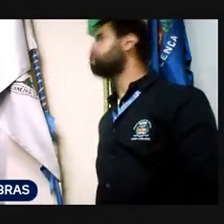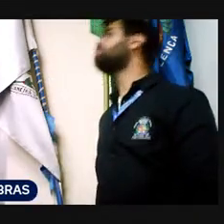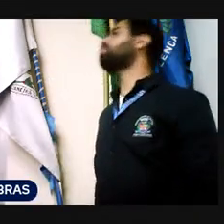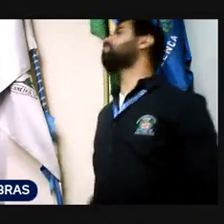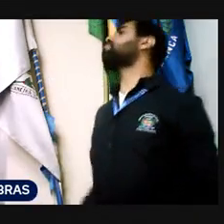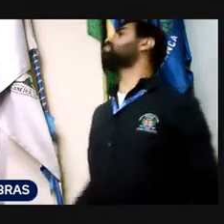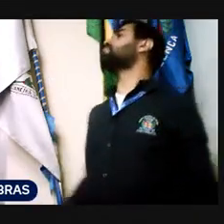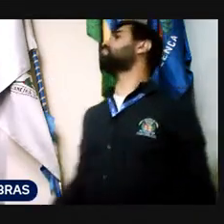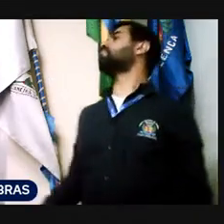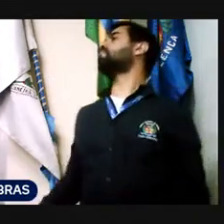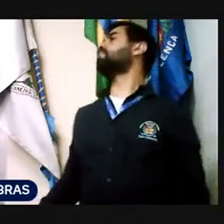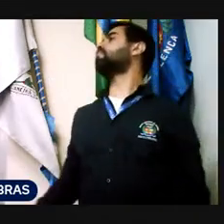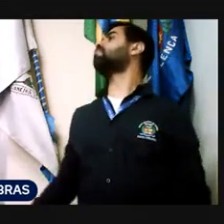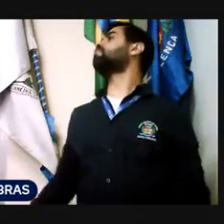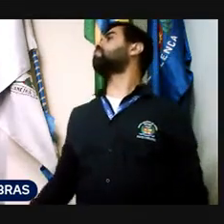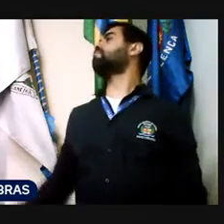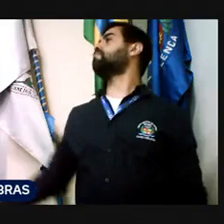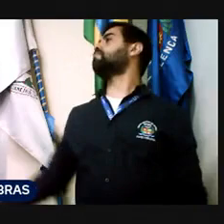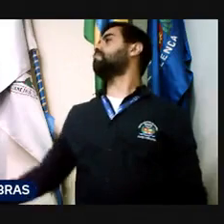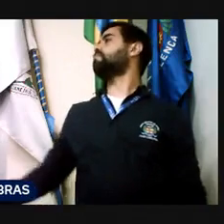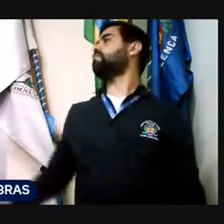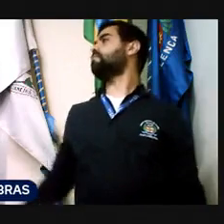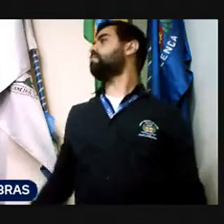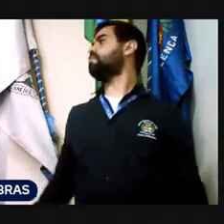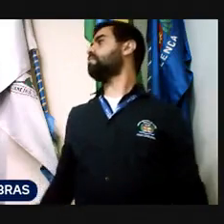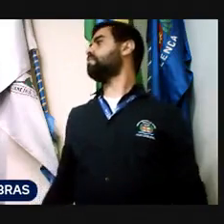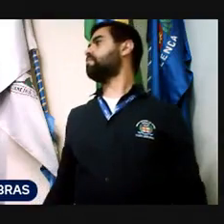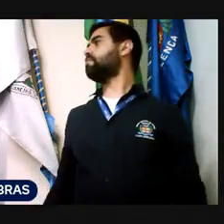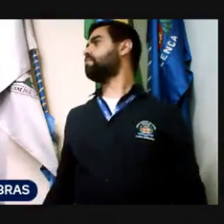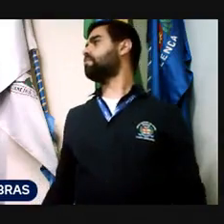Vereadora Fabiane Vasconcelos.